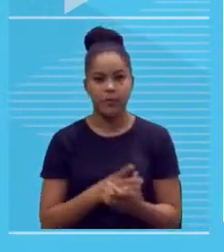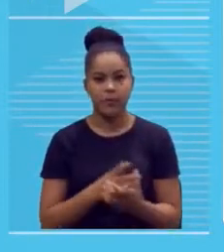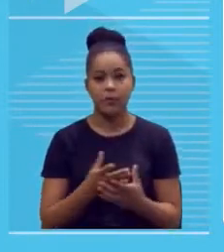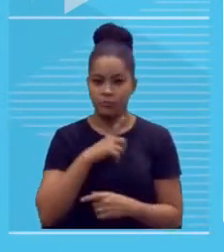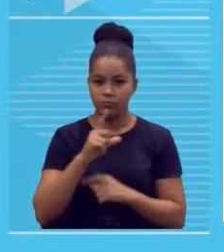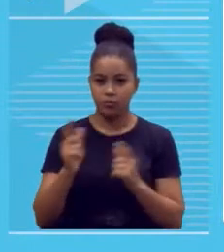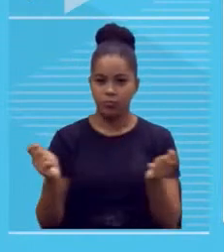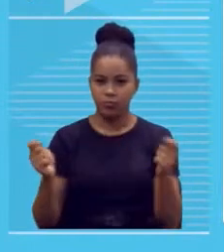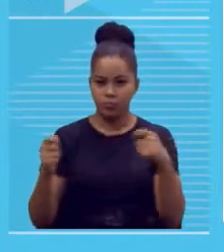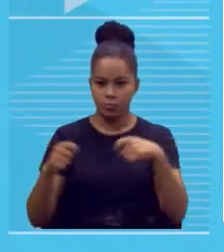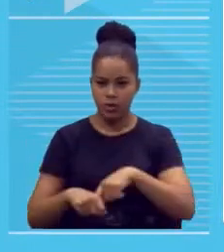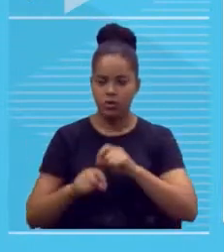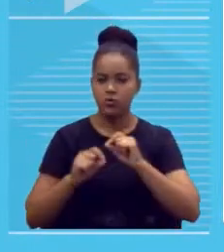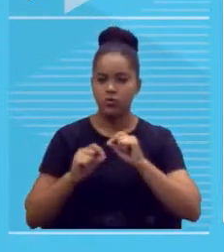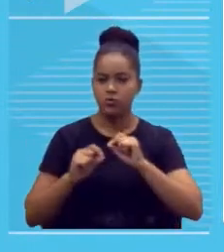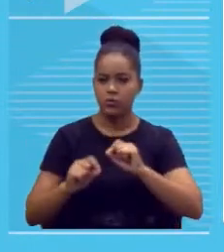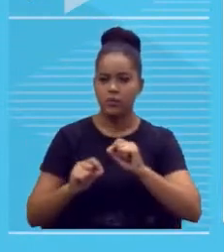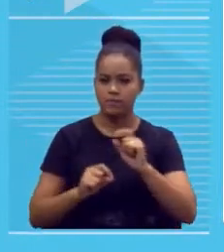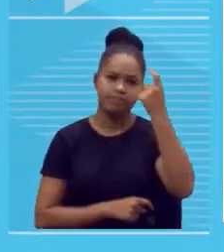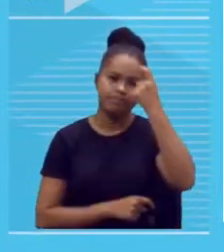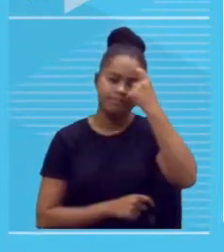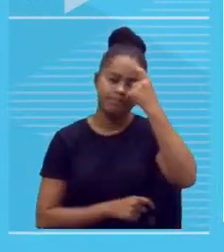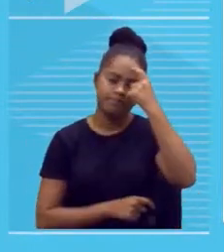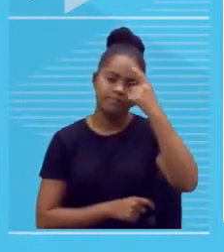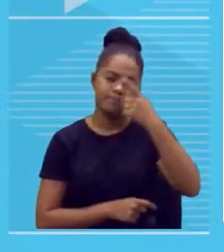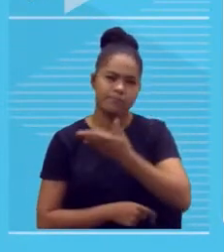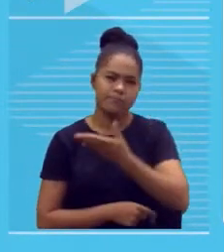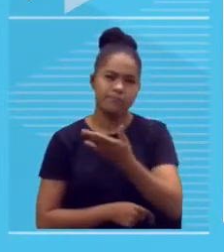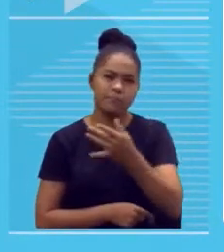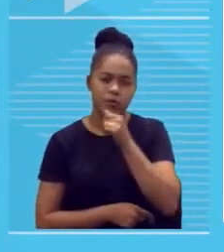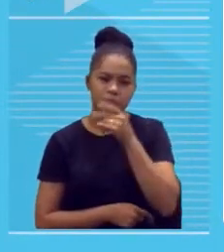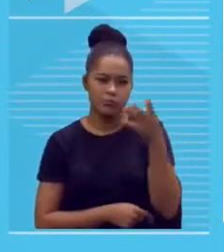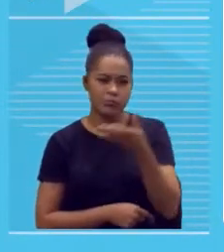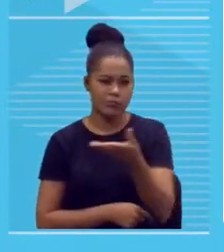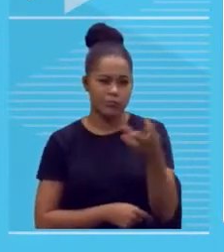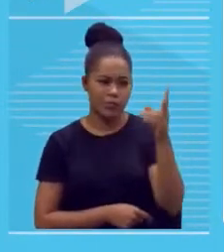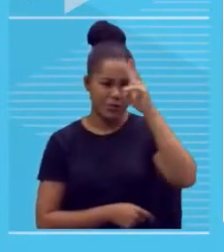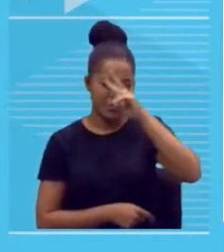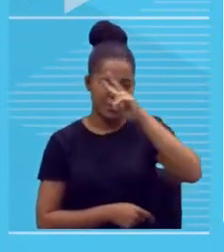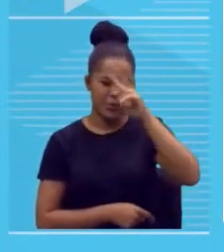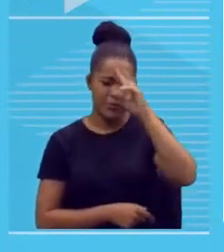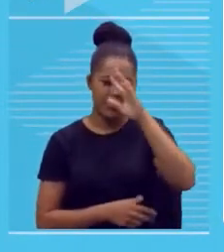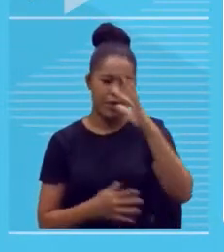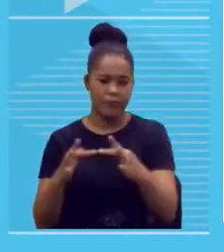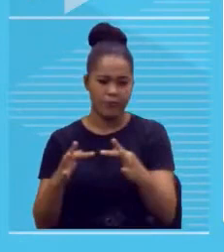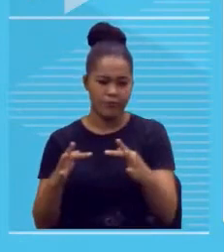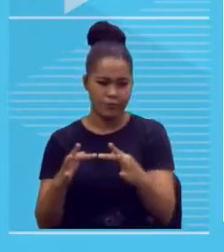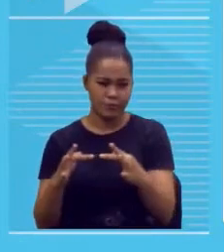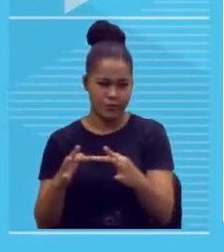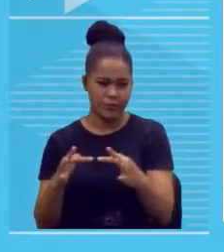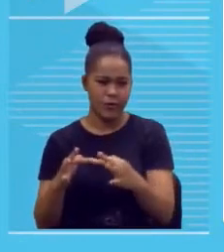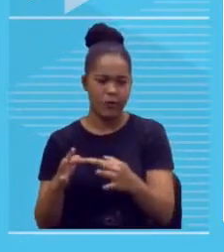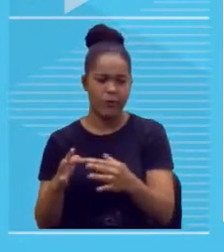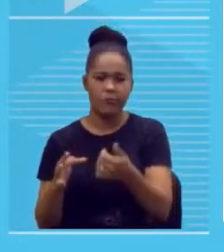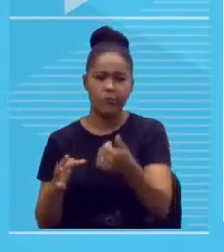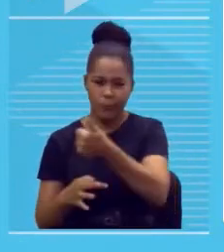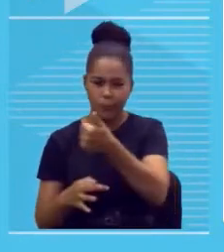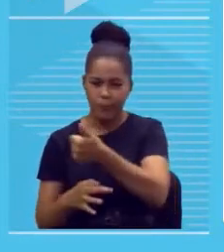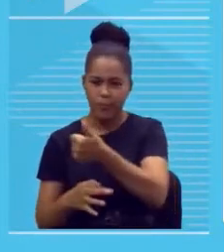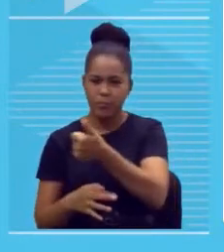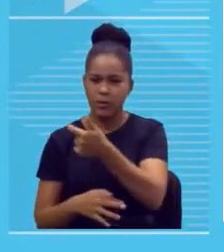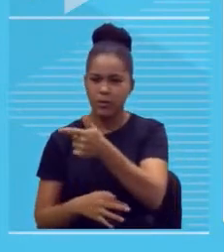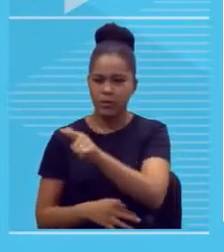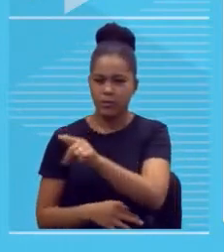seguinte maneira. Lembra da função do primeiro grau? Vocês lembram da função